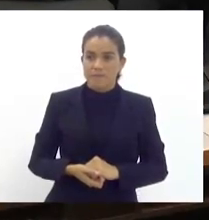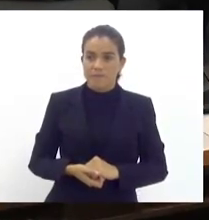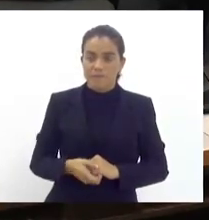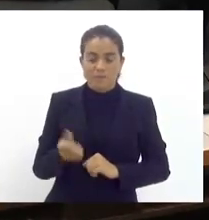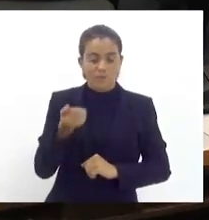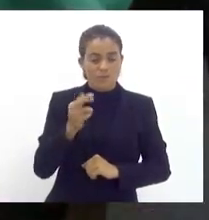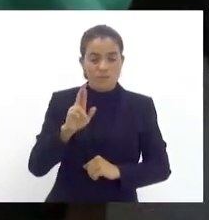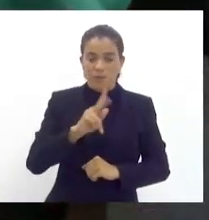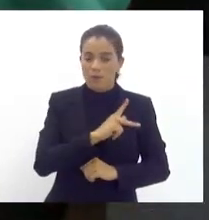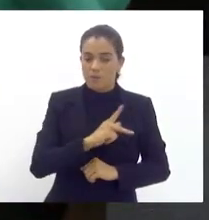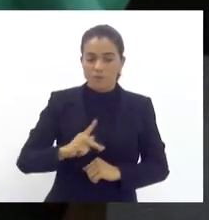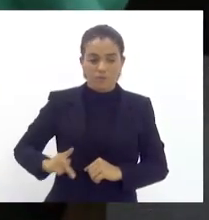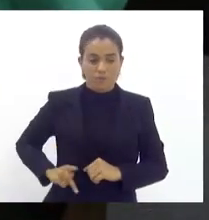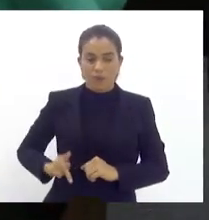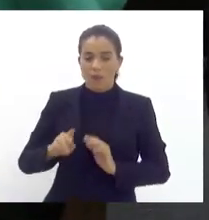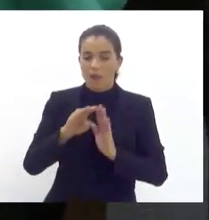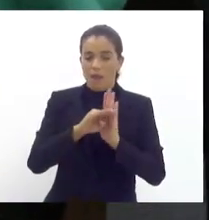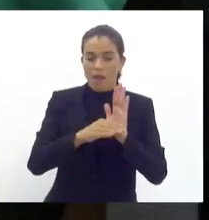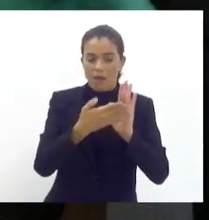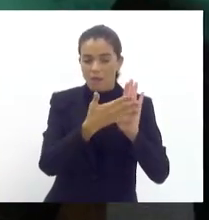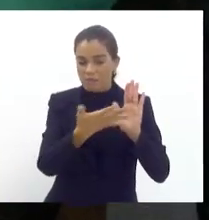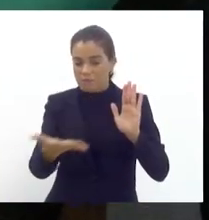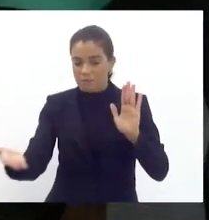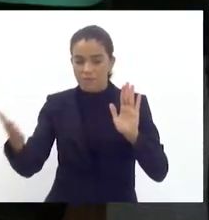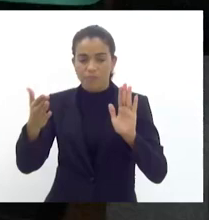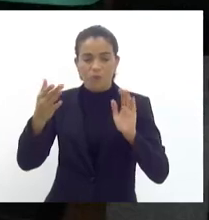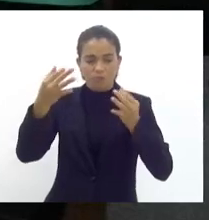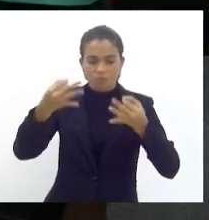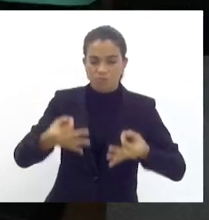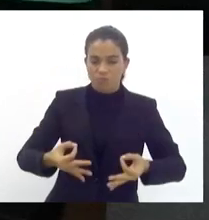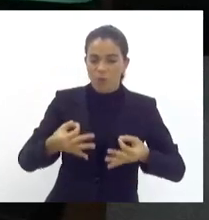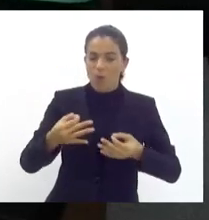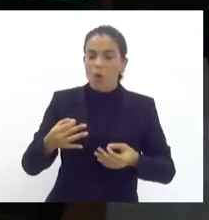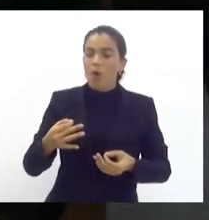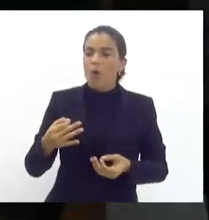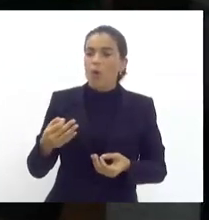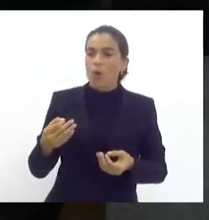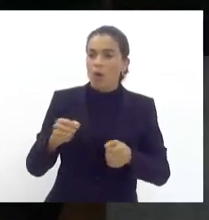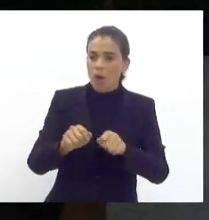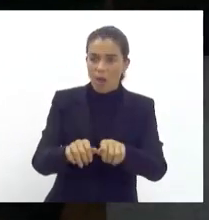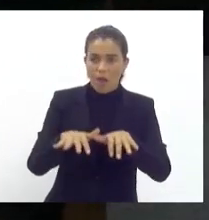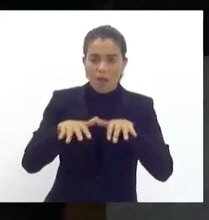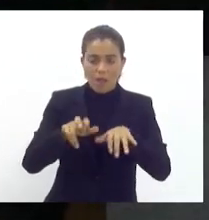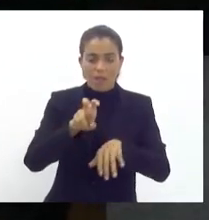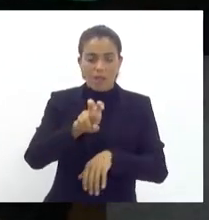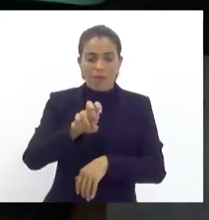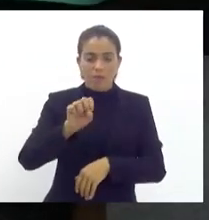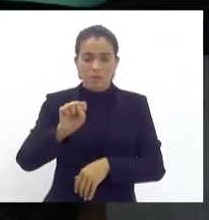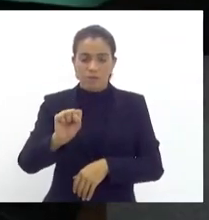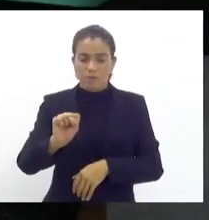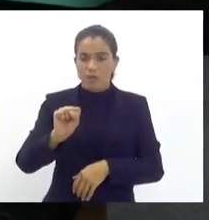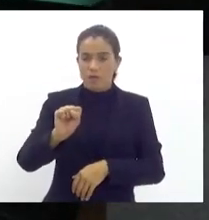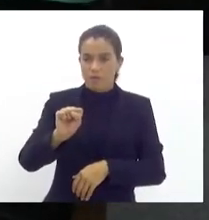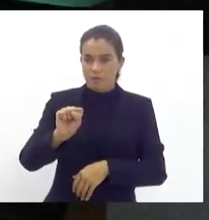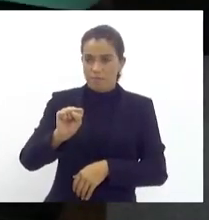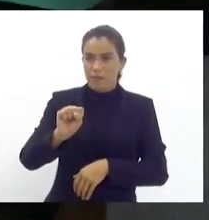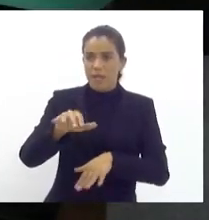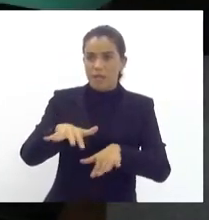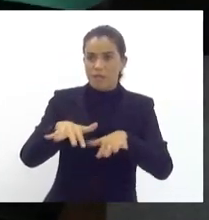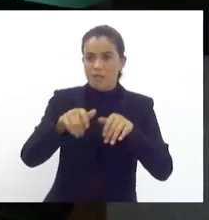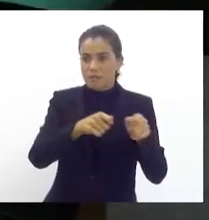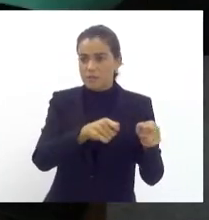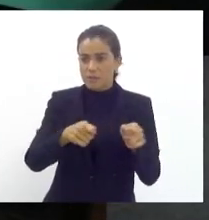senhor presidente Ah tá reflete com exatidão o ocorrido na quinquagésima oitava sessão ordinária